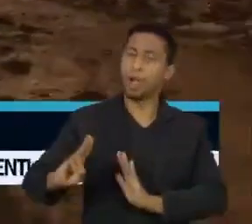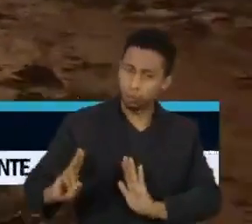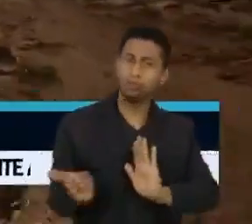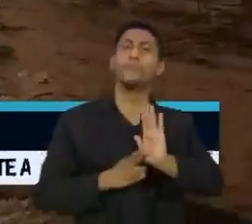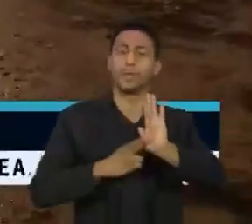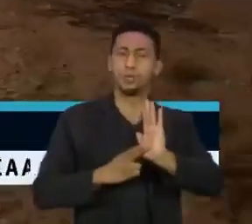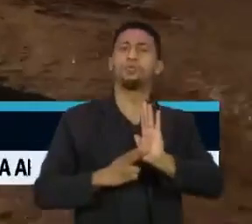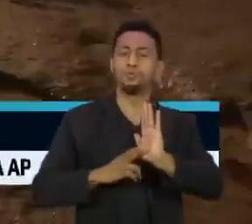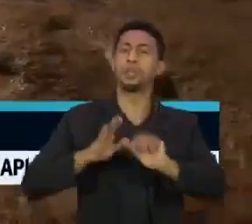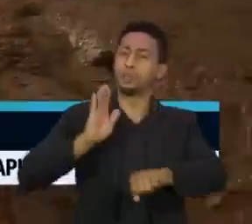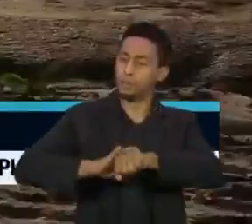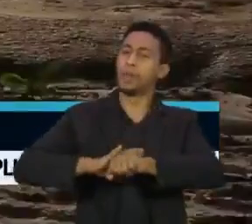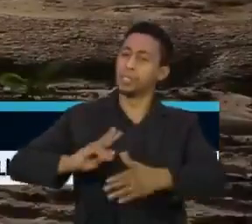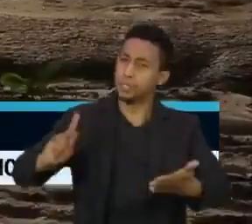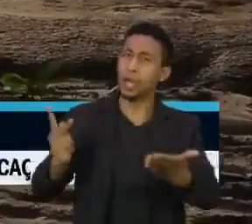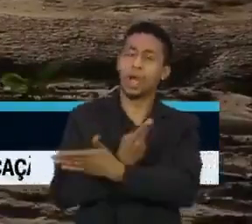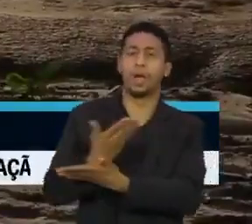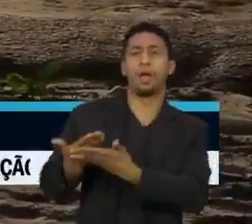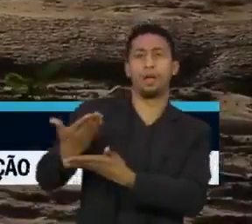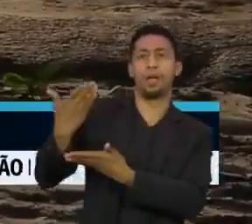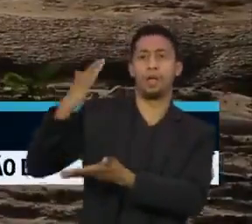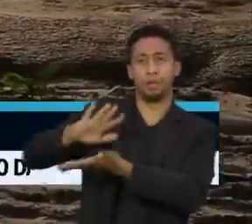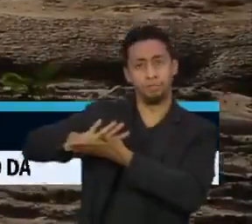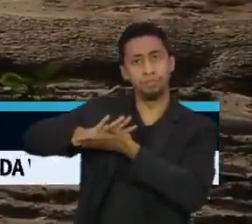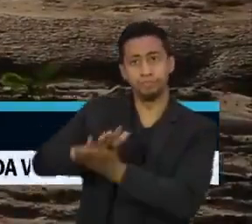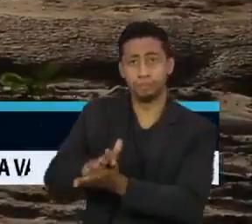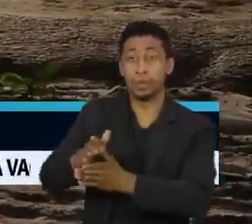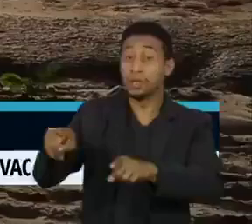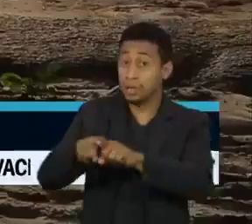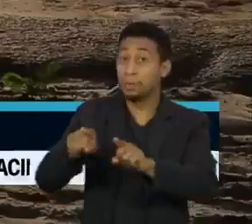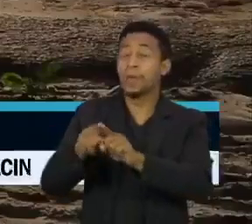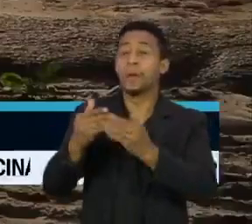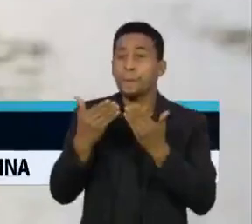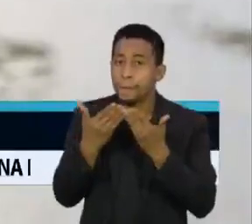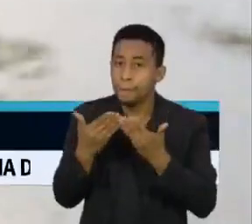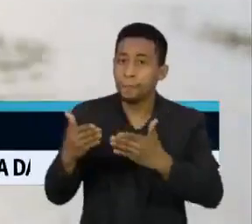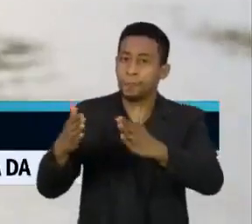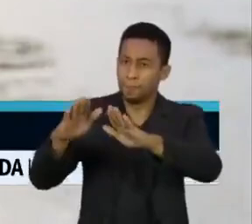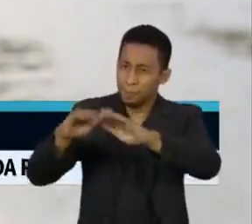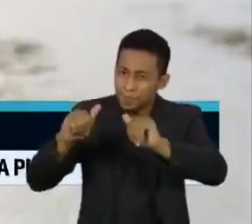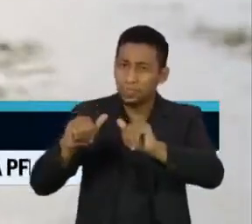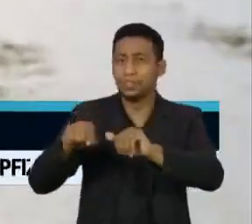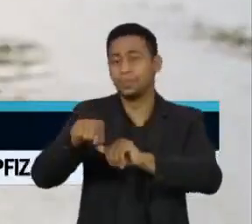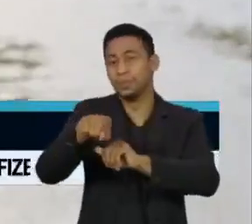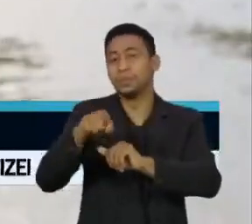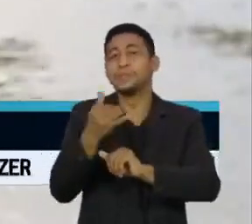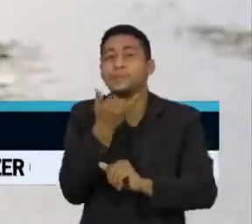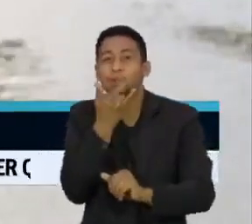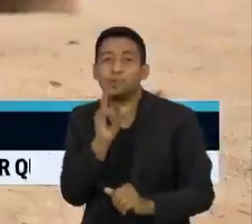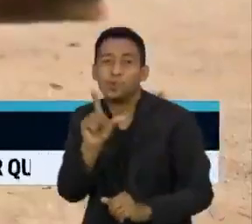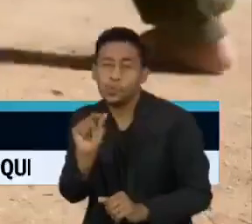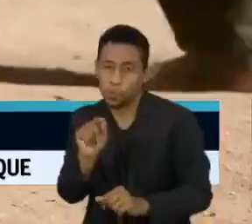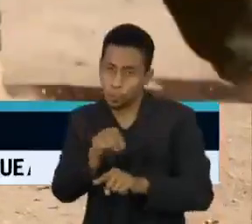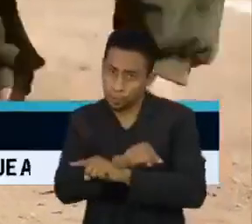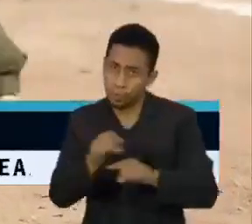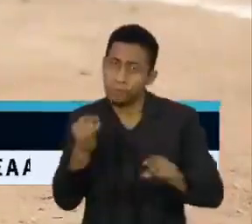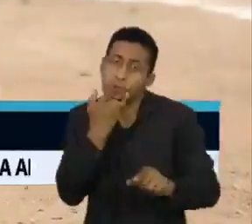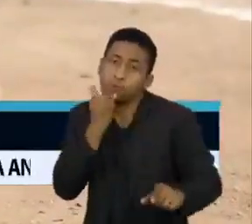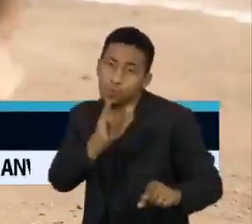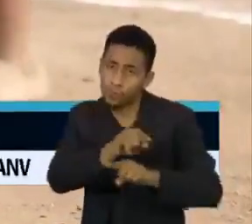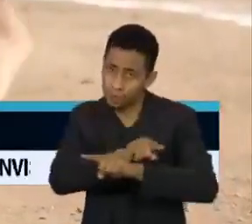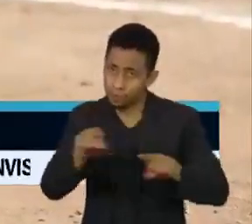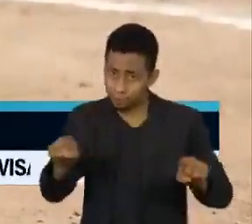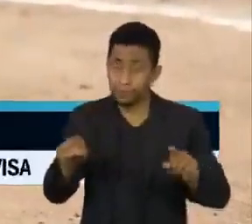violações de direitos humanos cometidas contra etnias haverá também um pedido público de desculpas a justiça também determinou